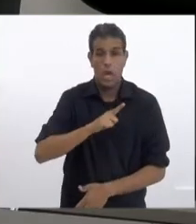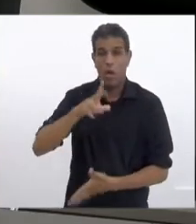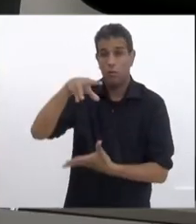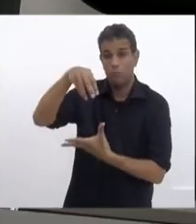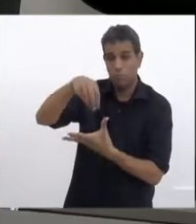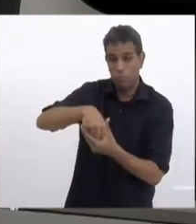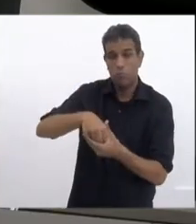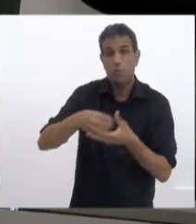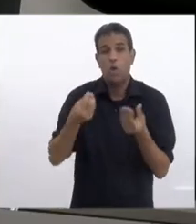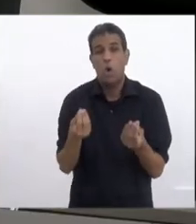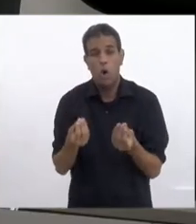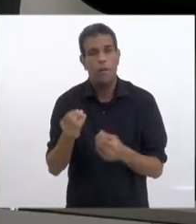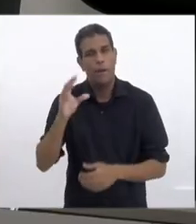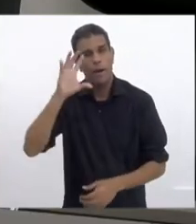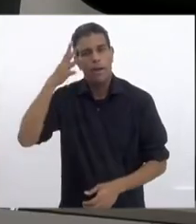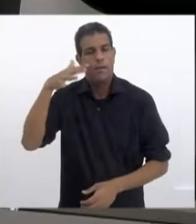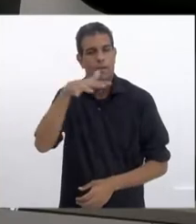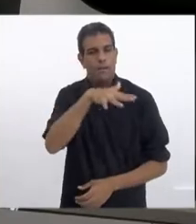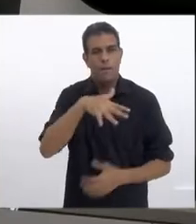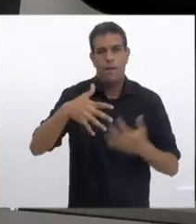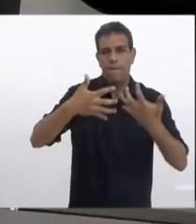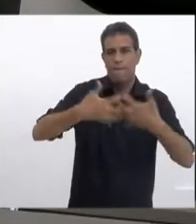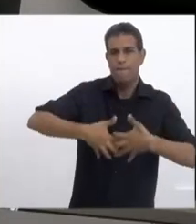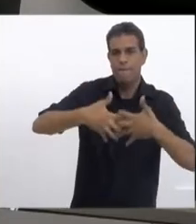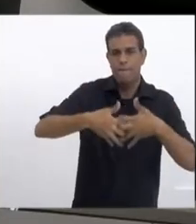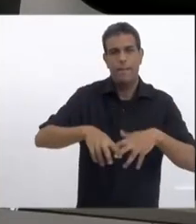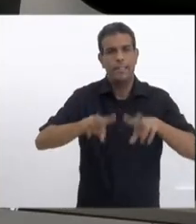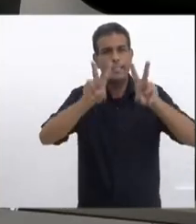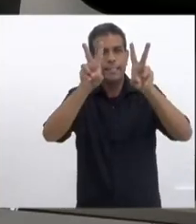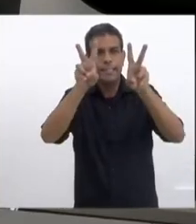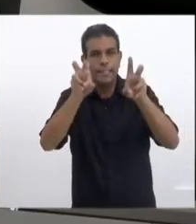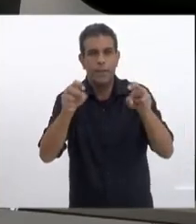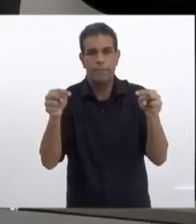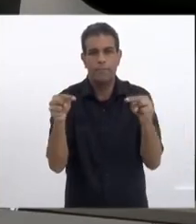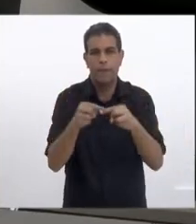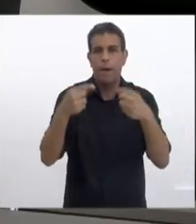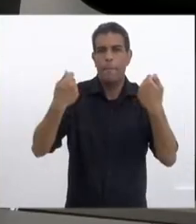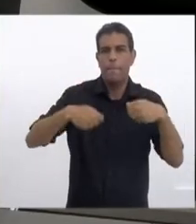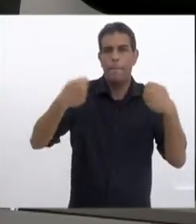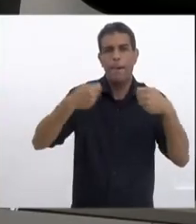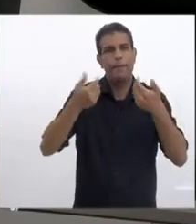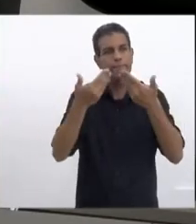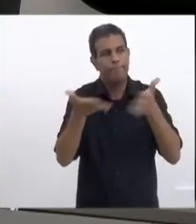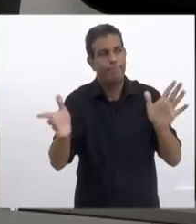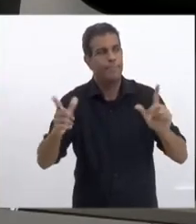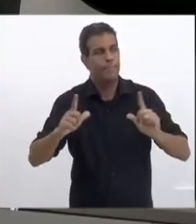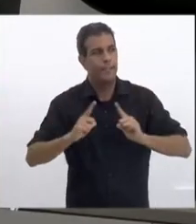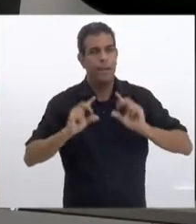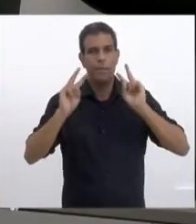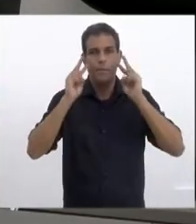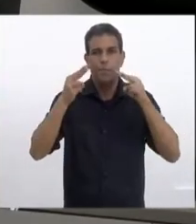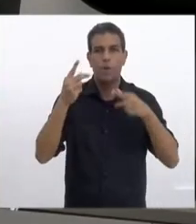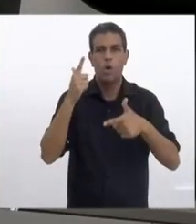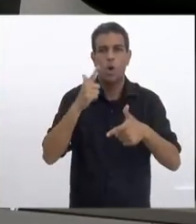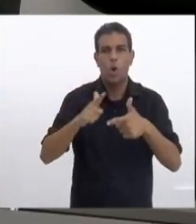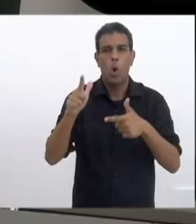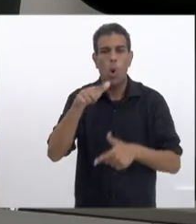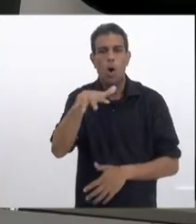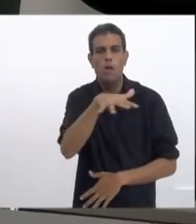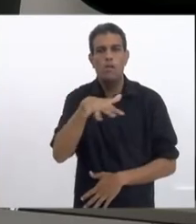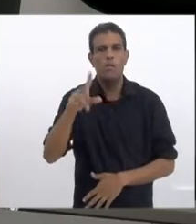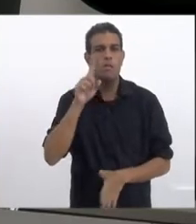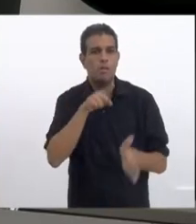ela não funciona a contento, a gente precisa verificar que essa rede precisa, de fato, ainda existir de maneira plena, para que a gente possa